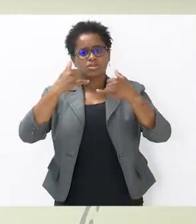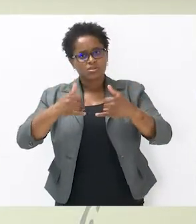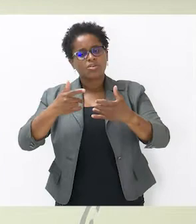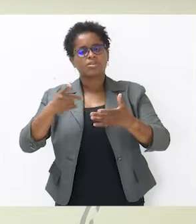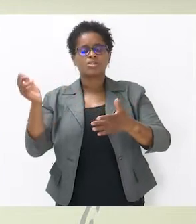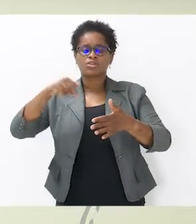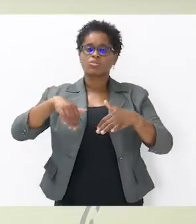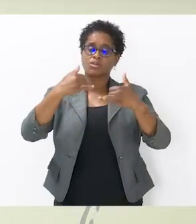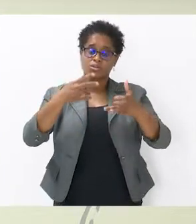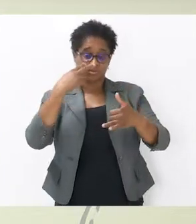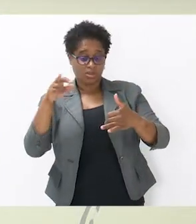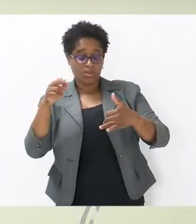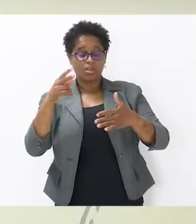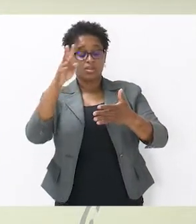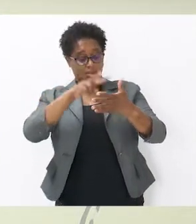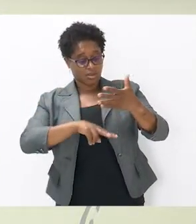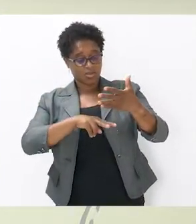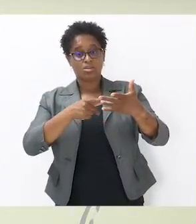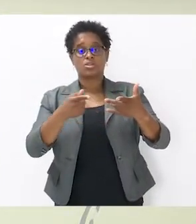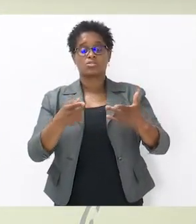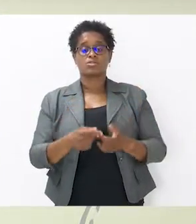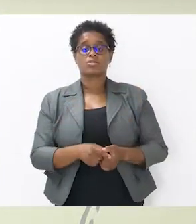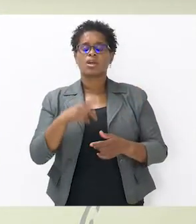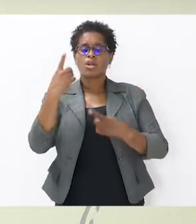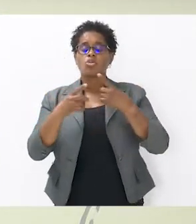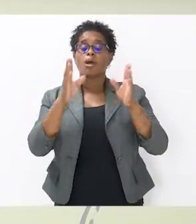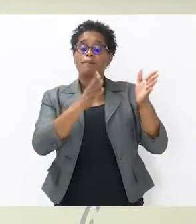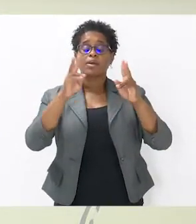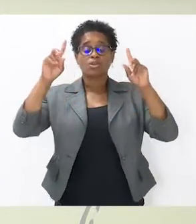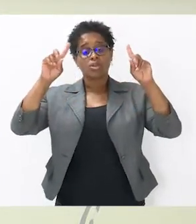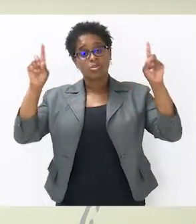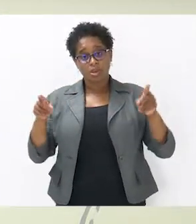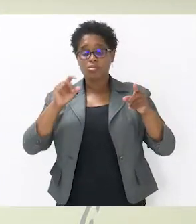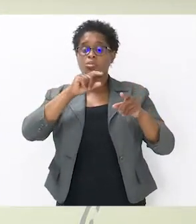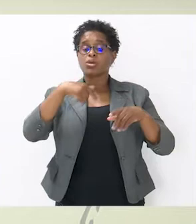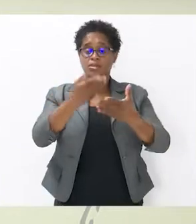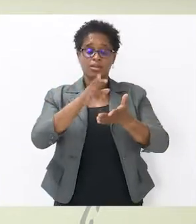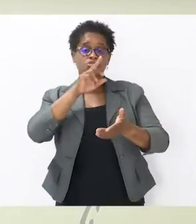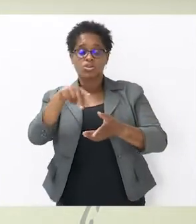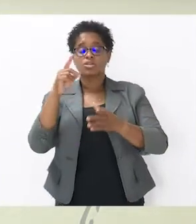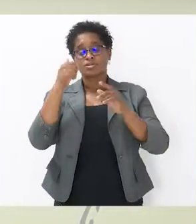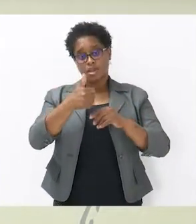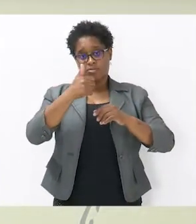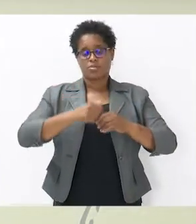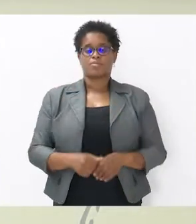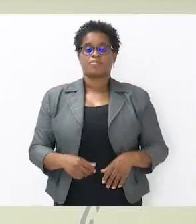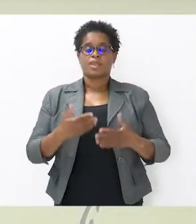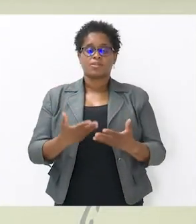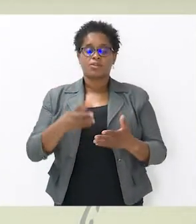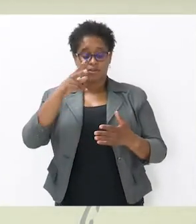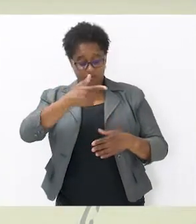de regressar ao texto para verem algumas partes entre parênteses para poderem dar a resposta certa.